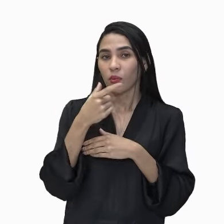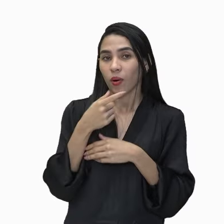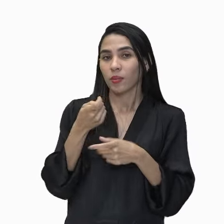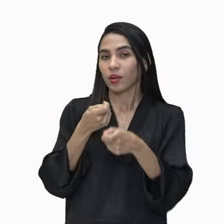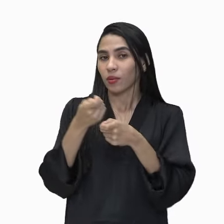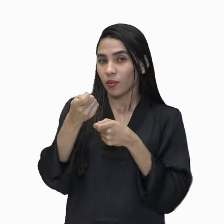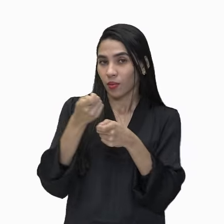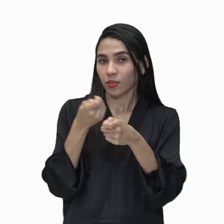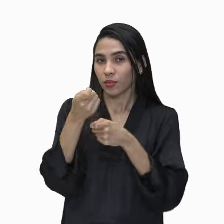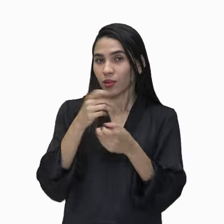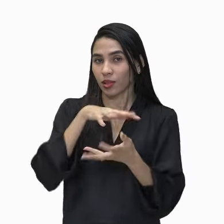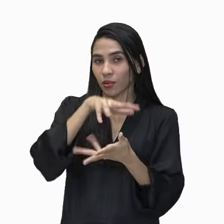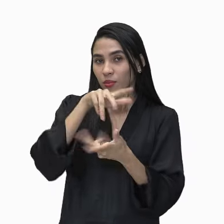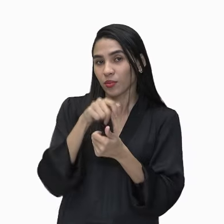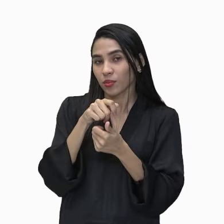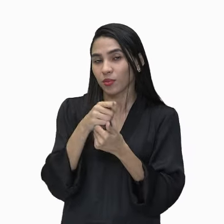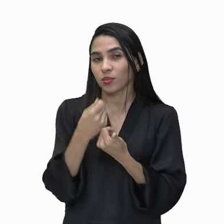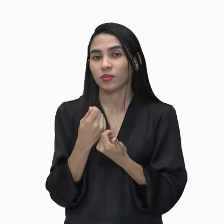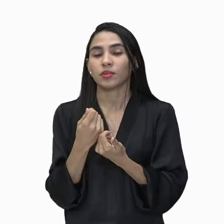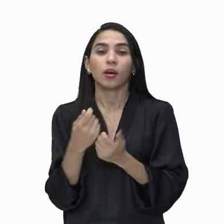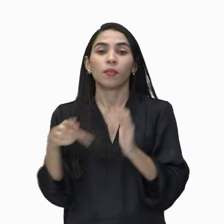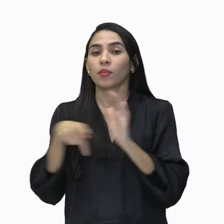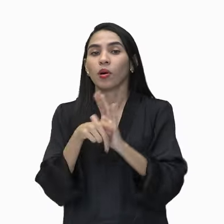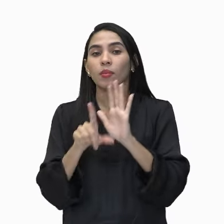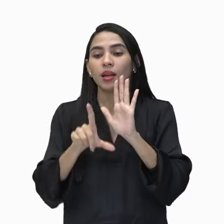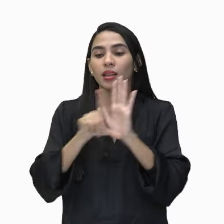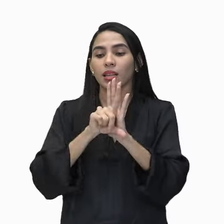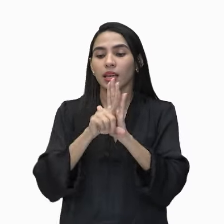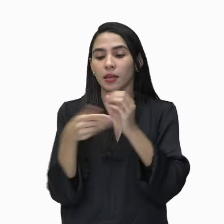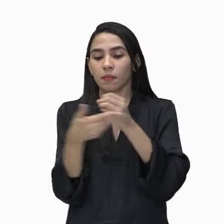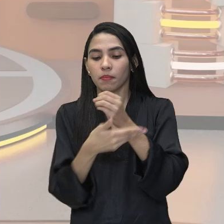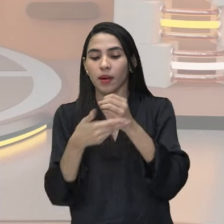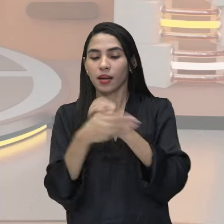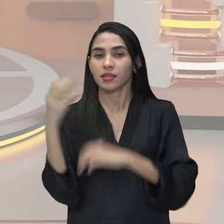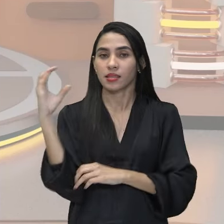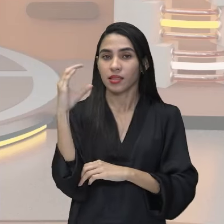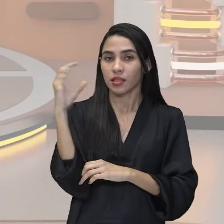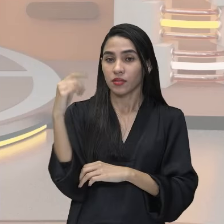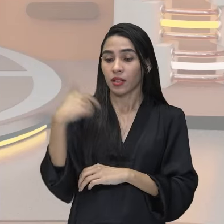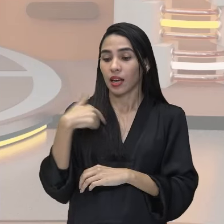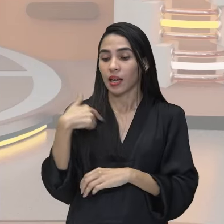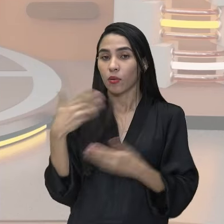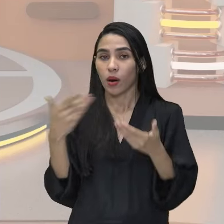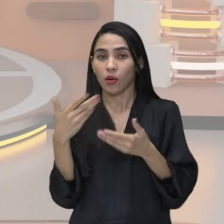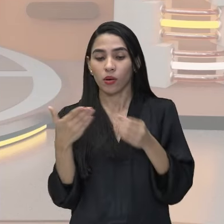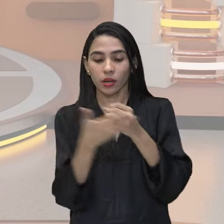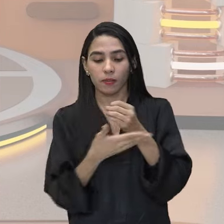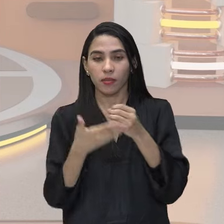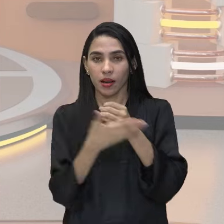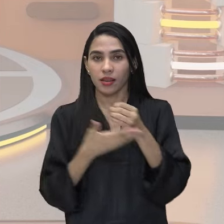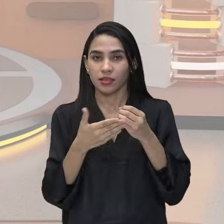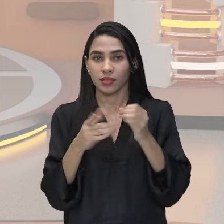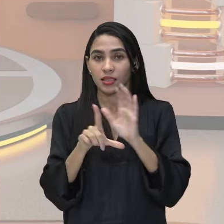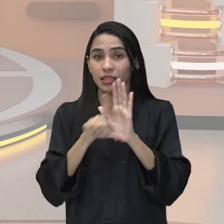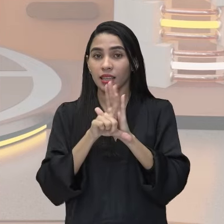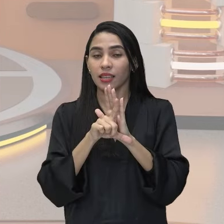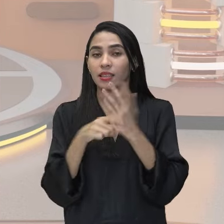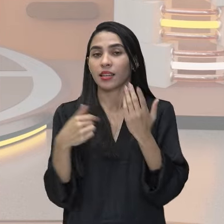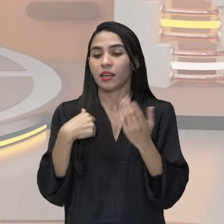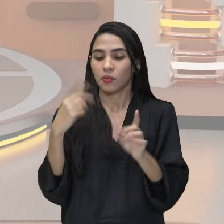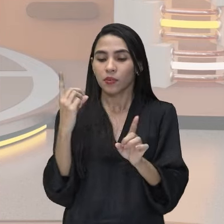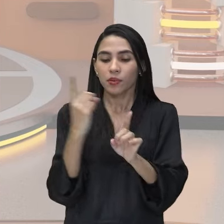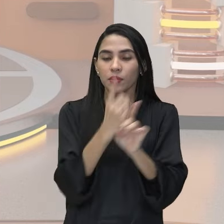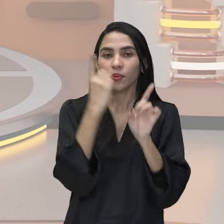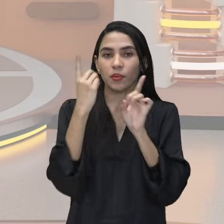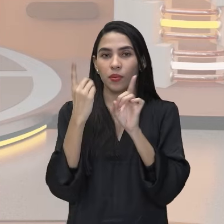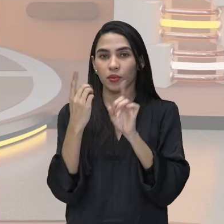modela o mundo. São as leis científicas. Eu vou me basear nessas leis científicas aí. Eu encontro,